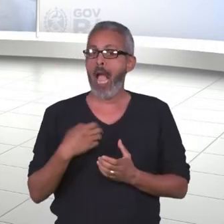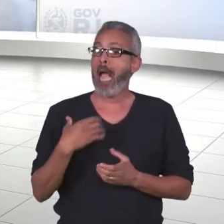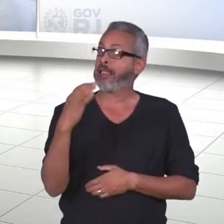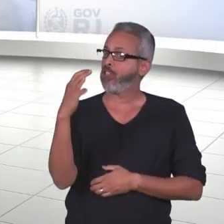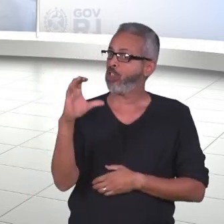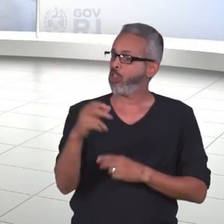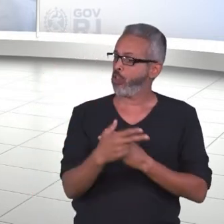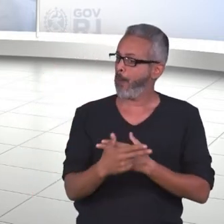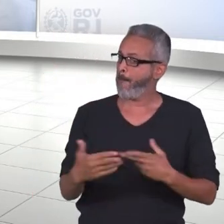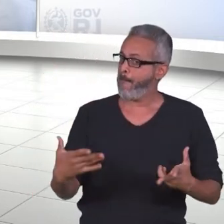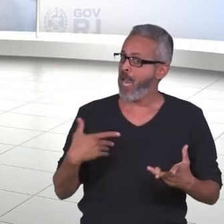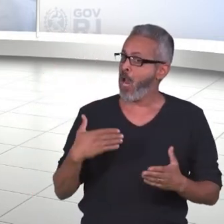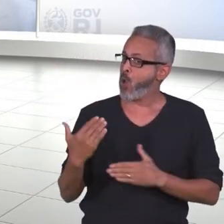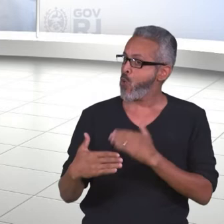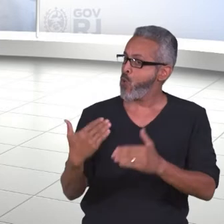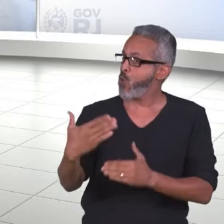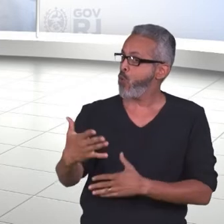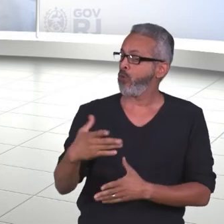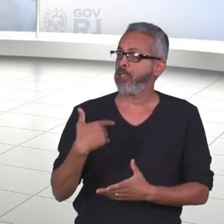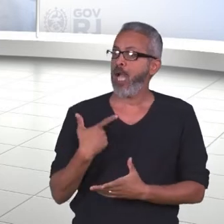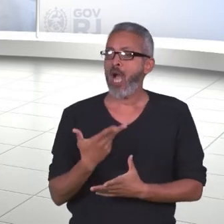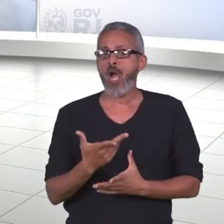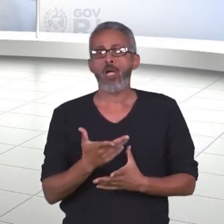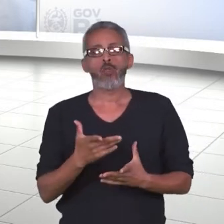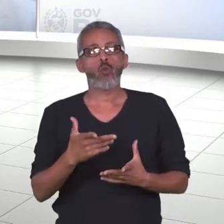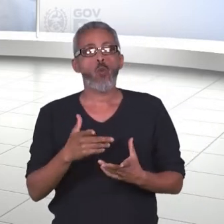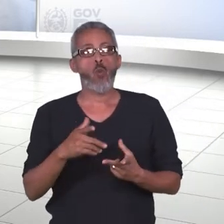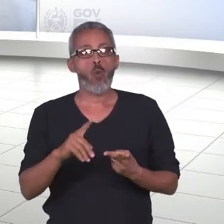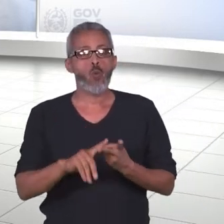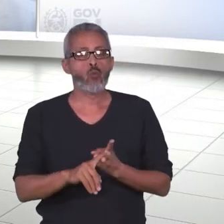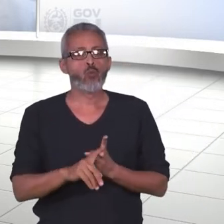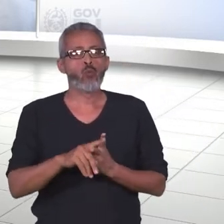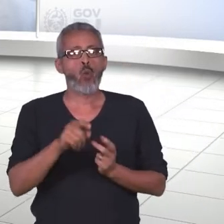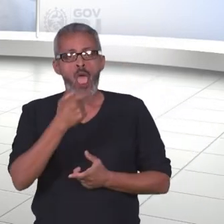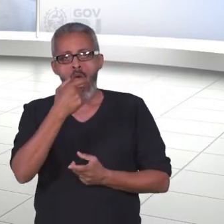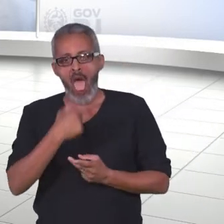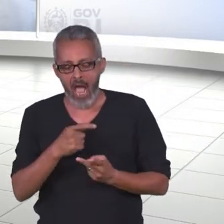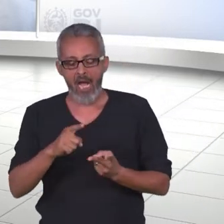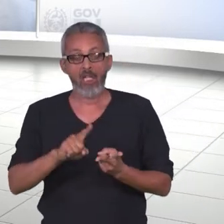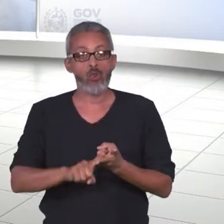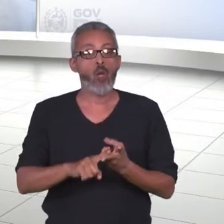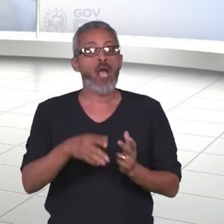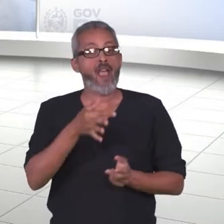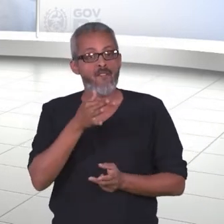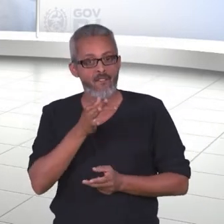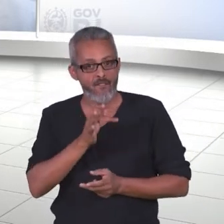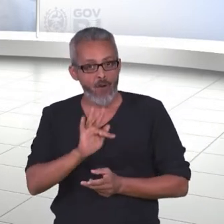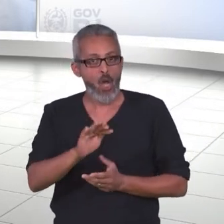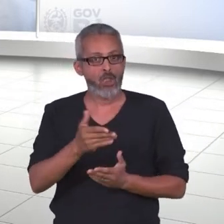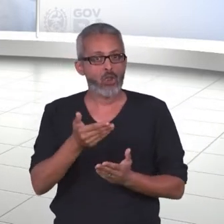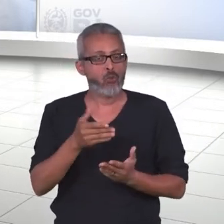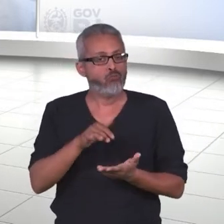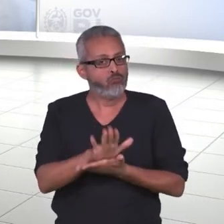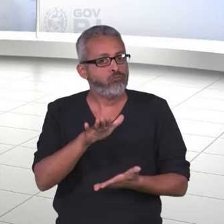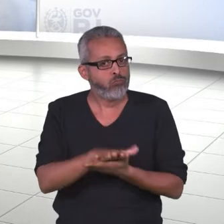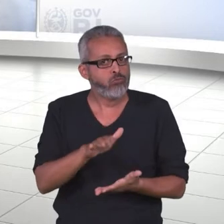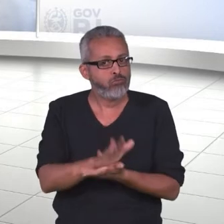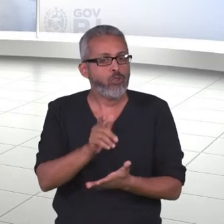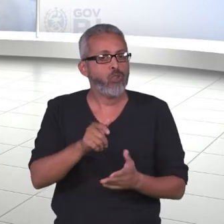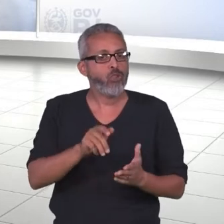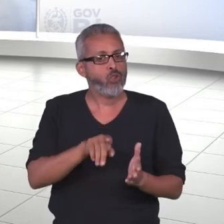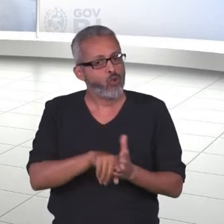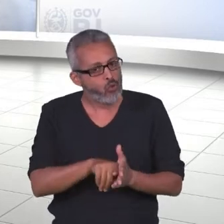também avançavam com a publicação da teoria da relatividade de Einstein e os estudos da psique por Freud. Todo